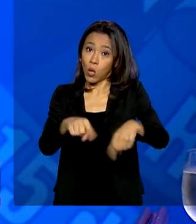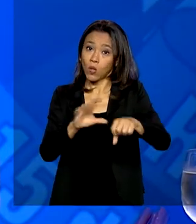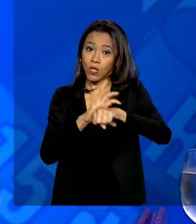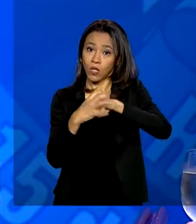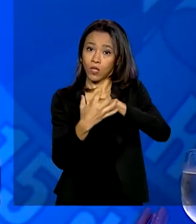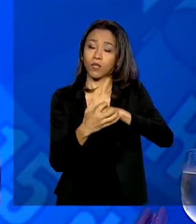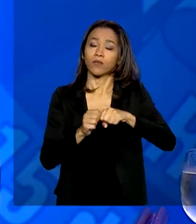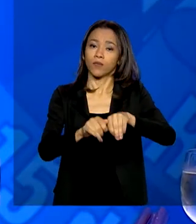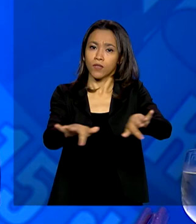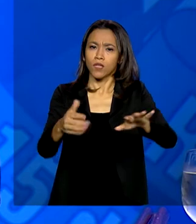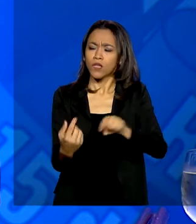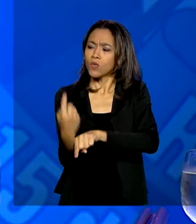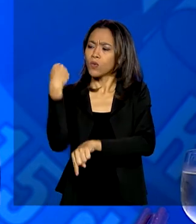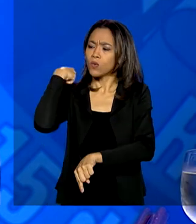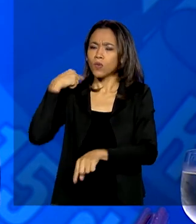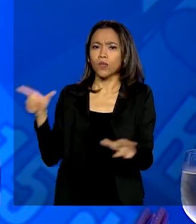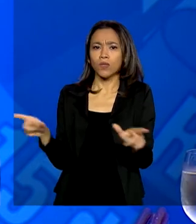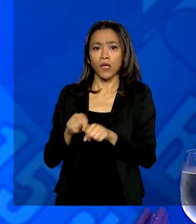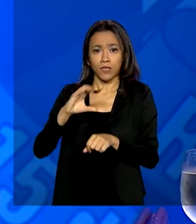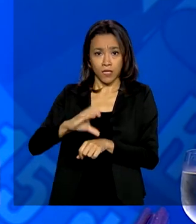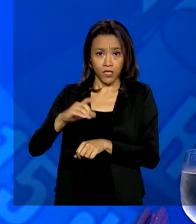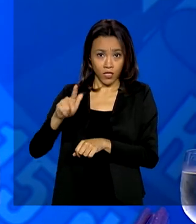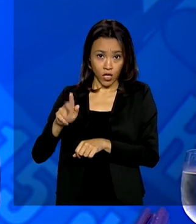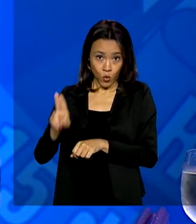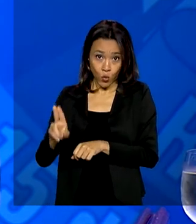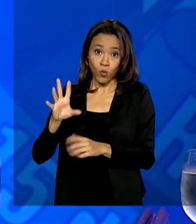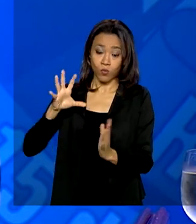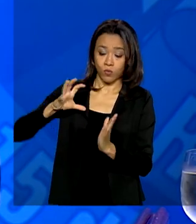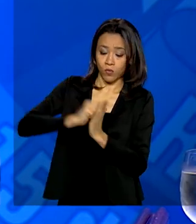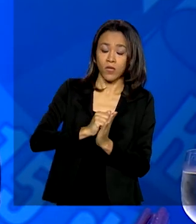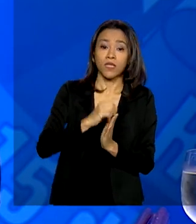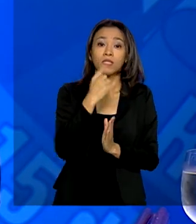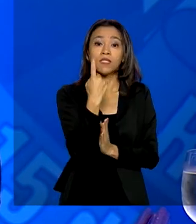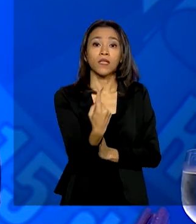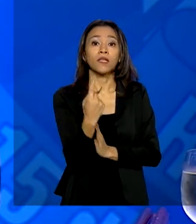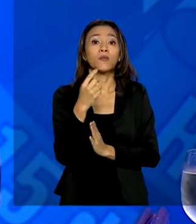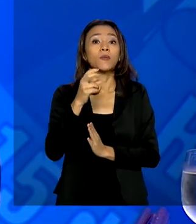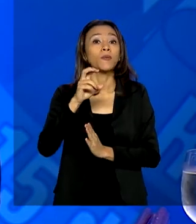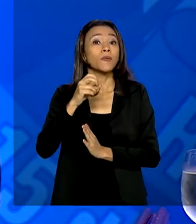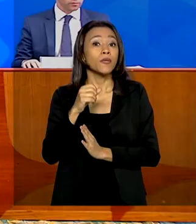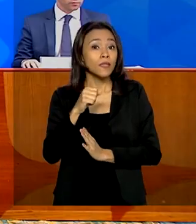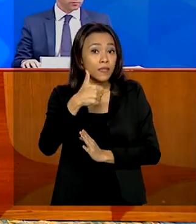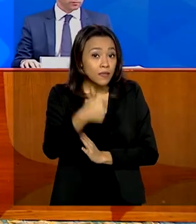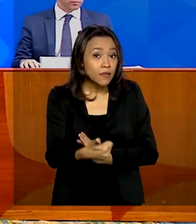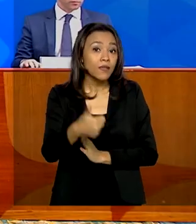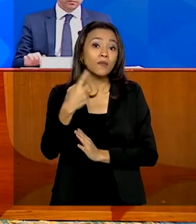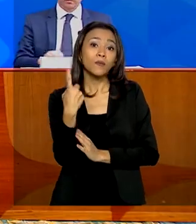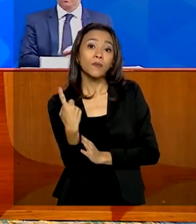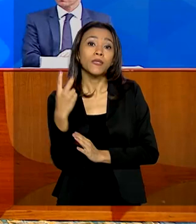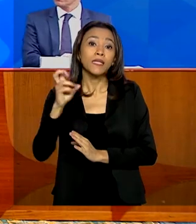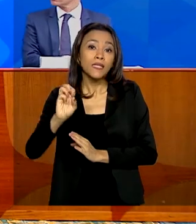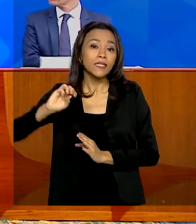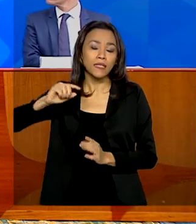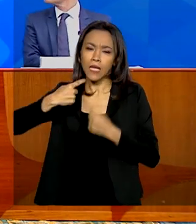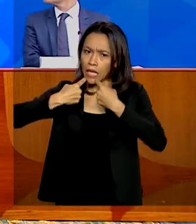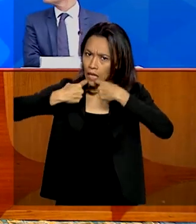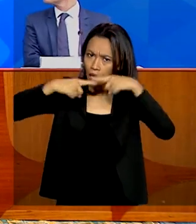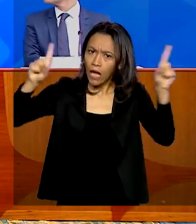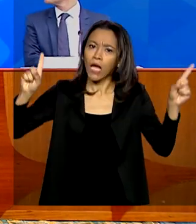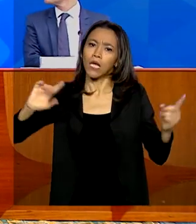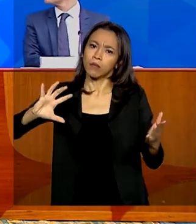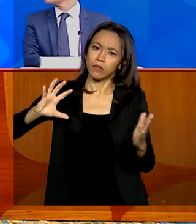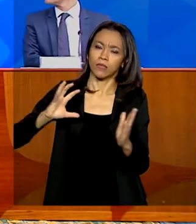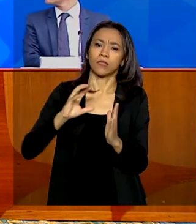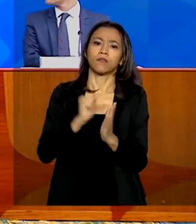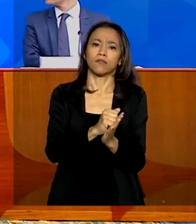só nos últimos dias foram registradas 115 denúncias no canal coronavírus relativas a fraudes em